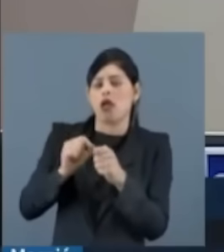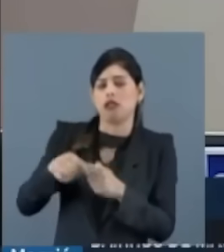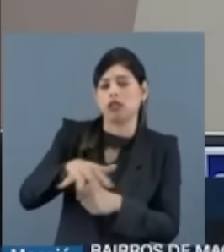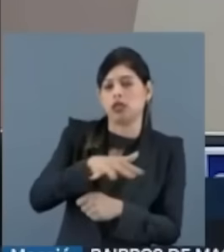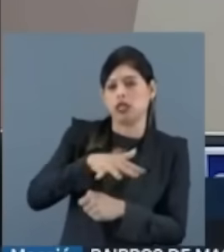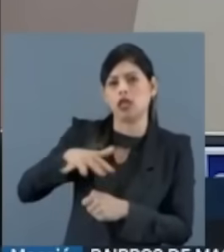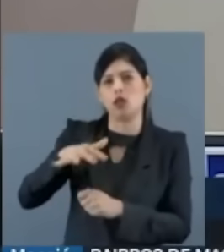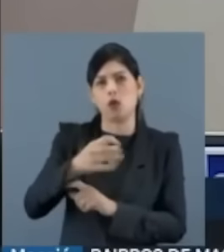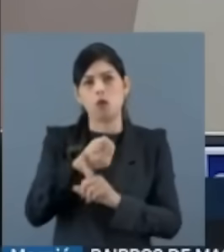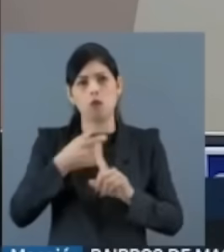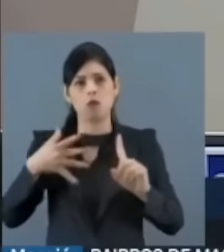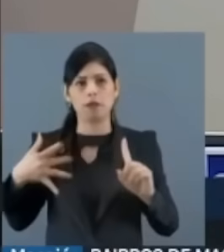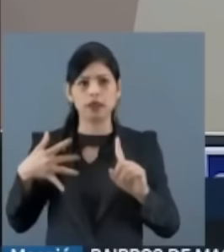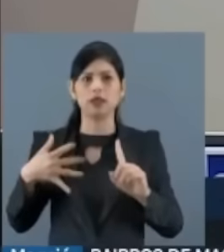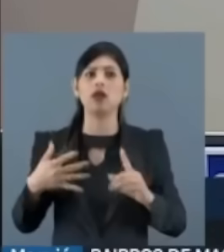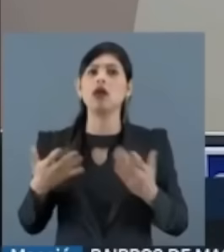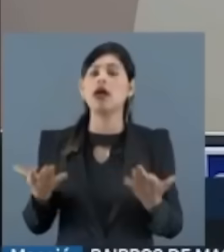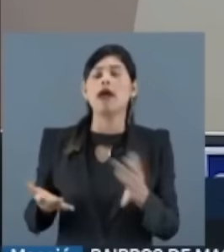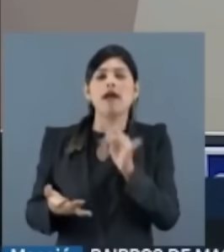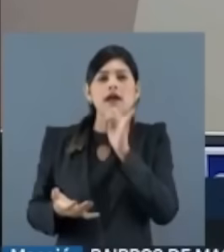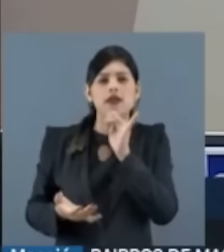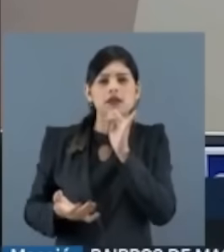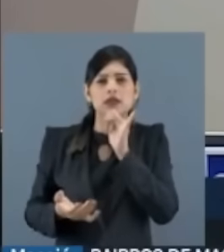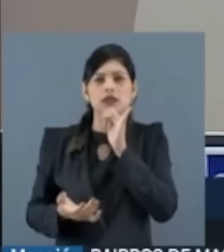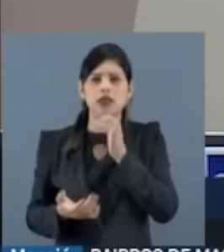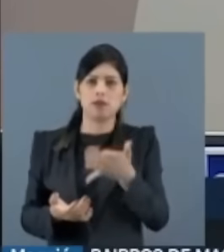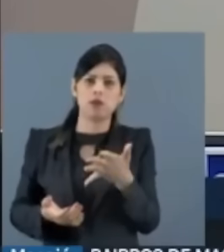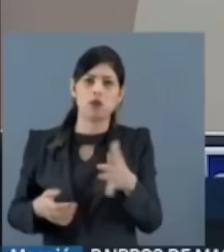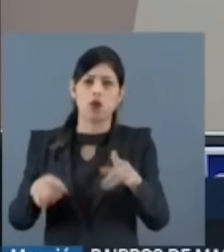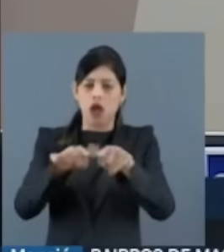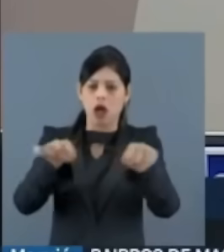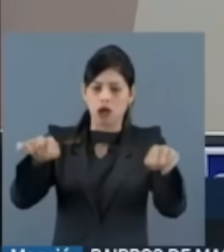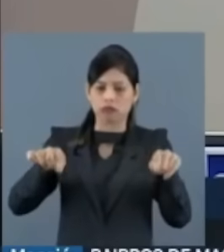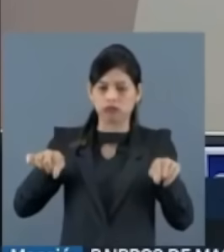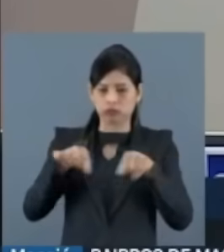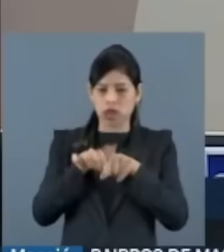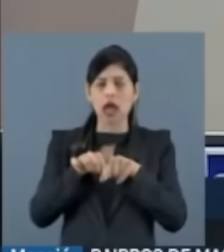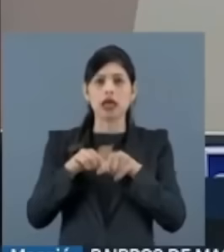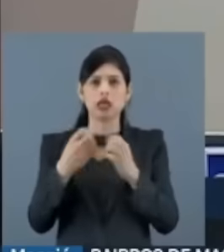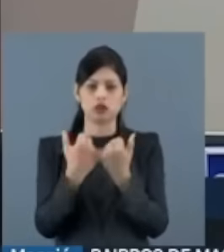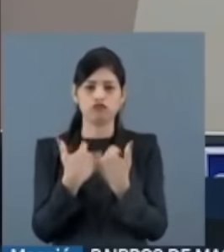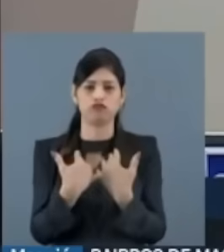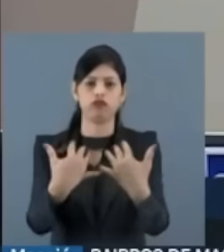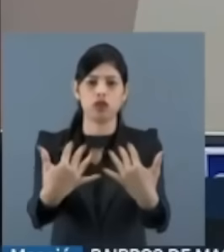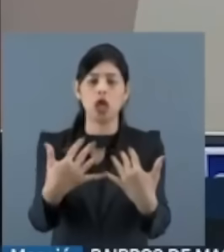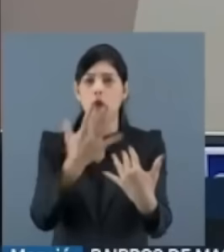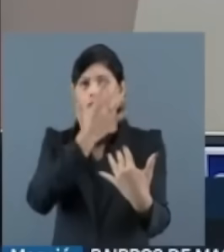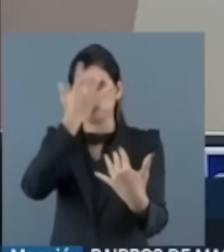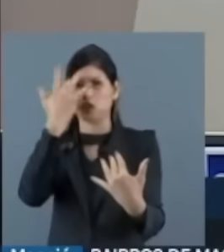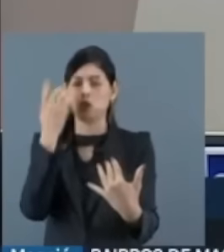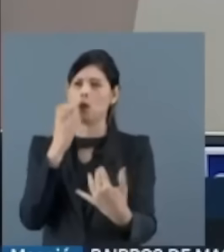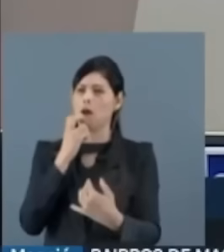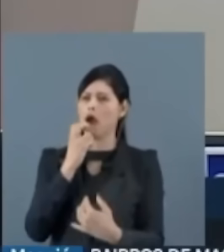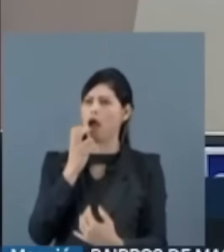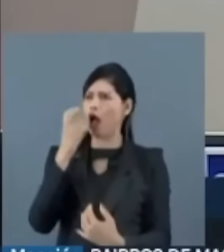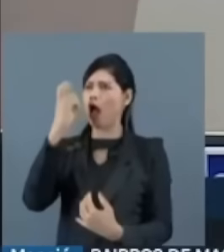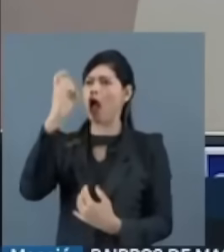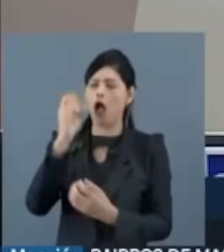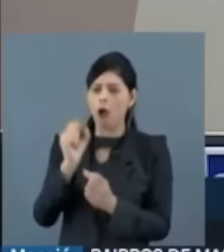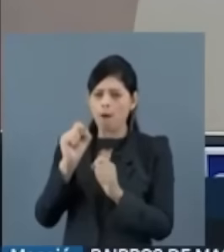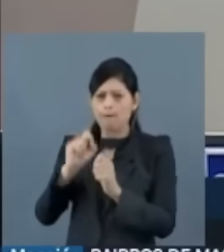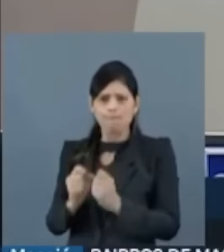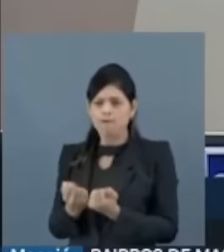para dar o exemplo clássico se alguém aqui dentro desse recinto gritasse fogo né imagino pode-se